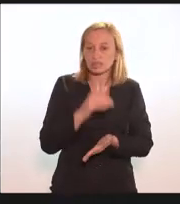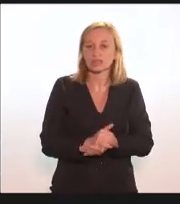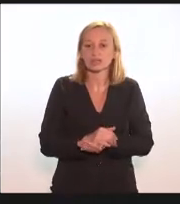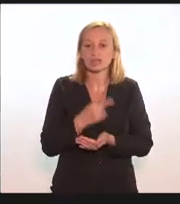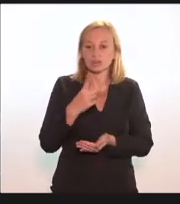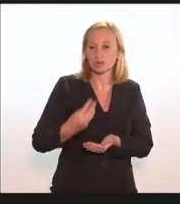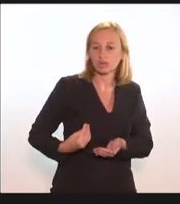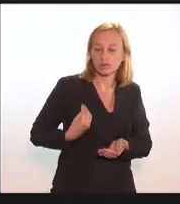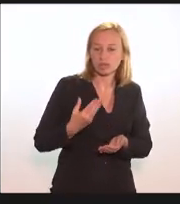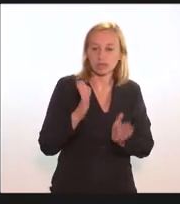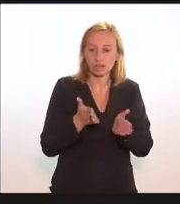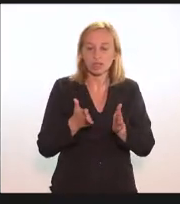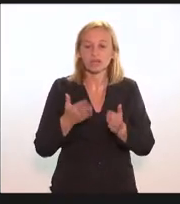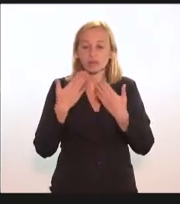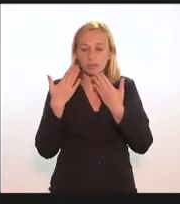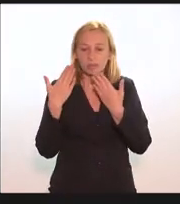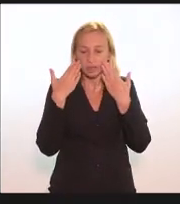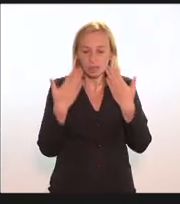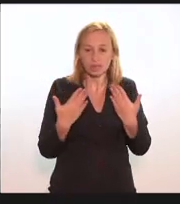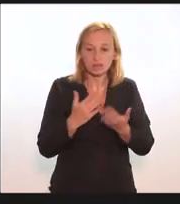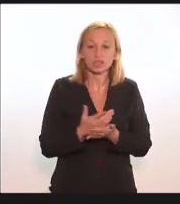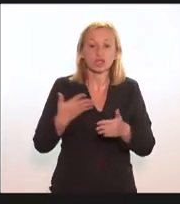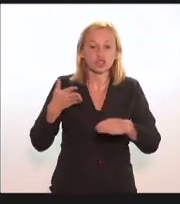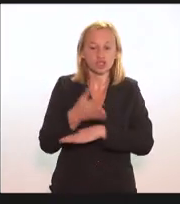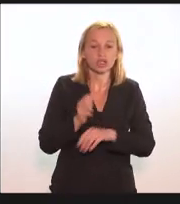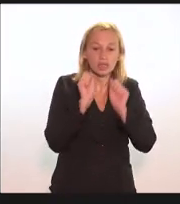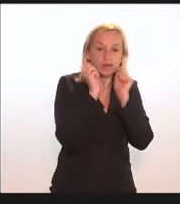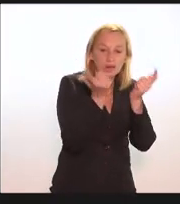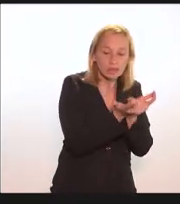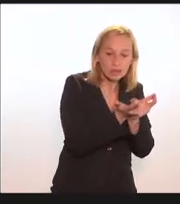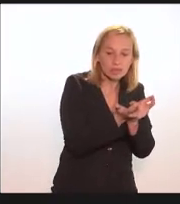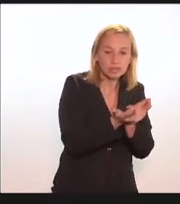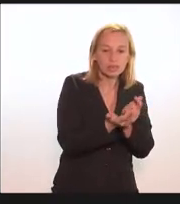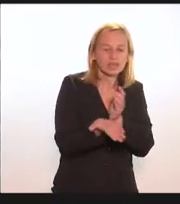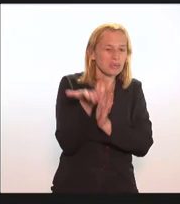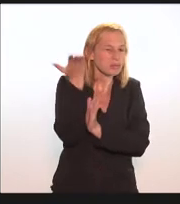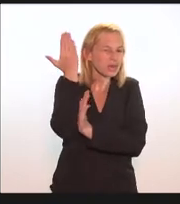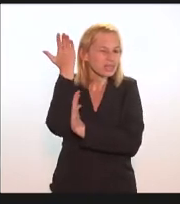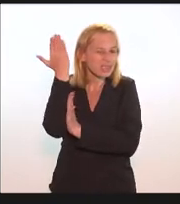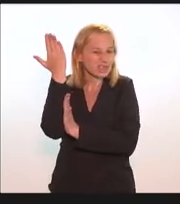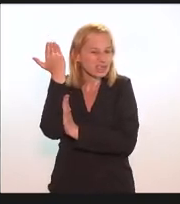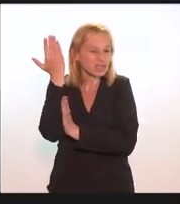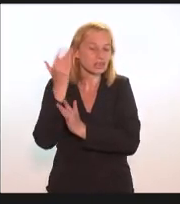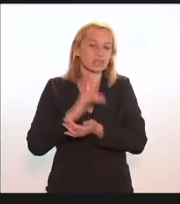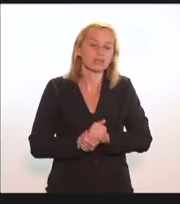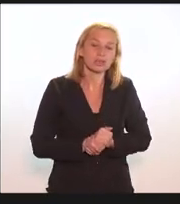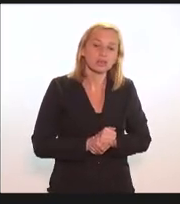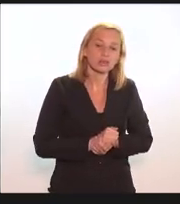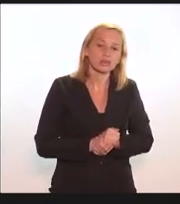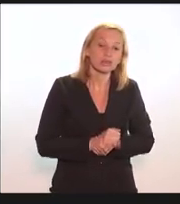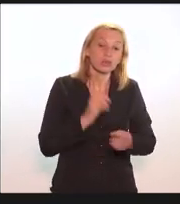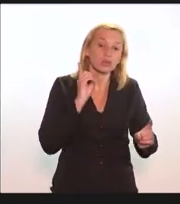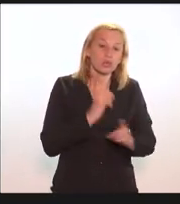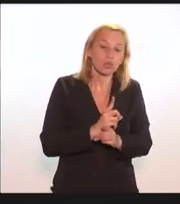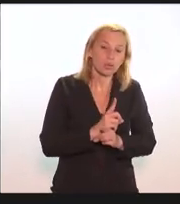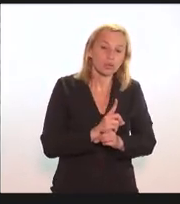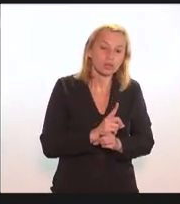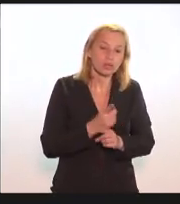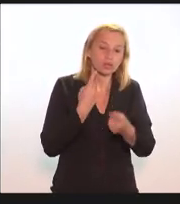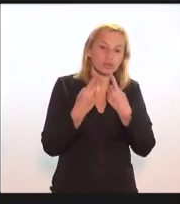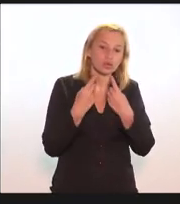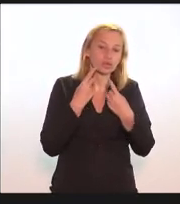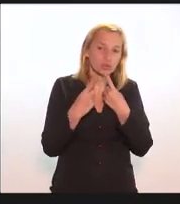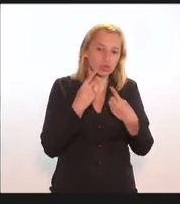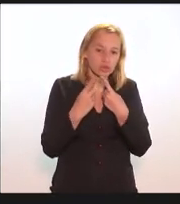sua apresentação. Quando eu cheguei na Assembleia Legislativa, na legislatura passada, eu encontrei um debate